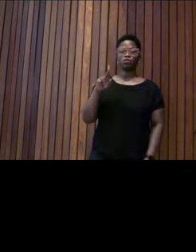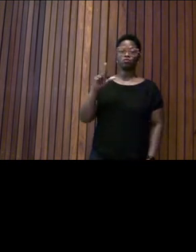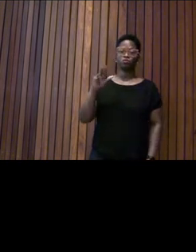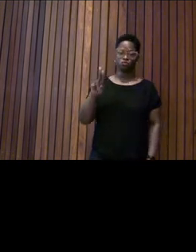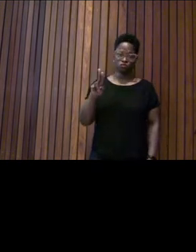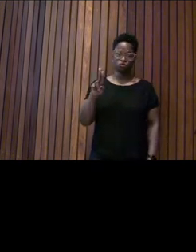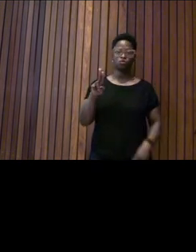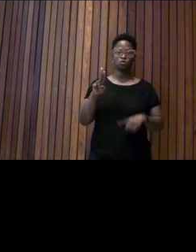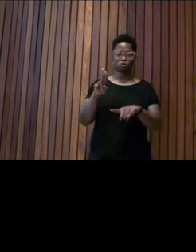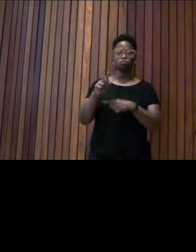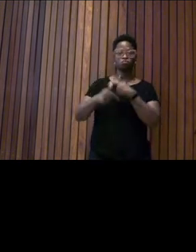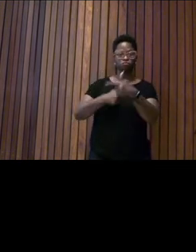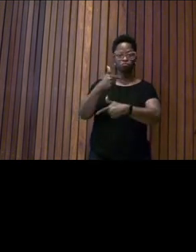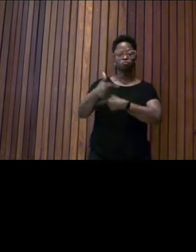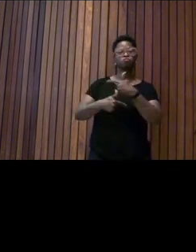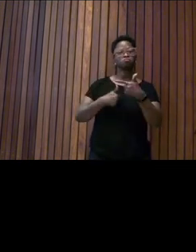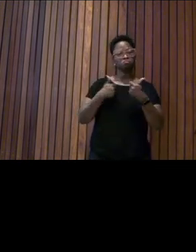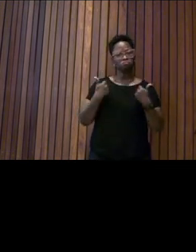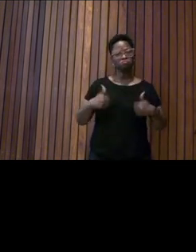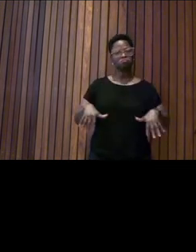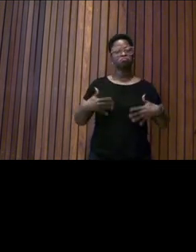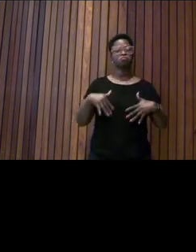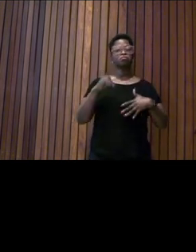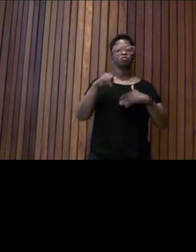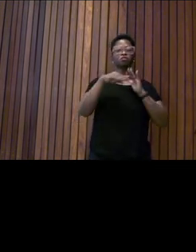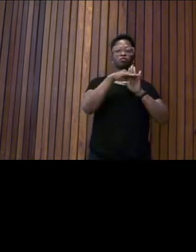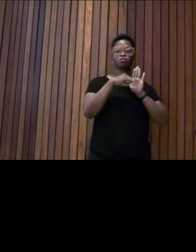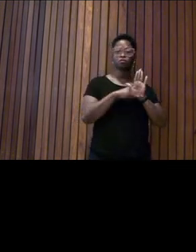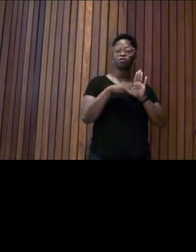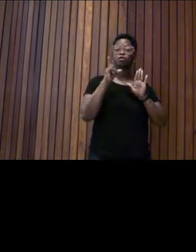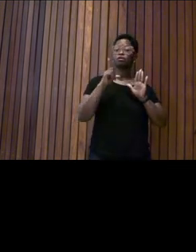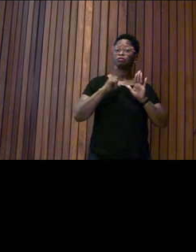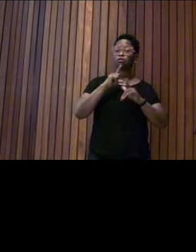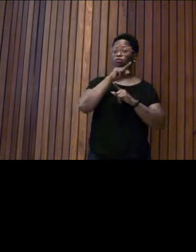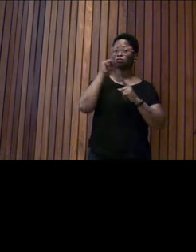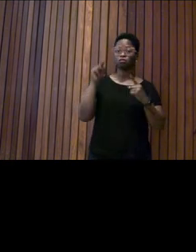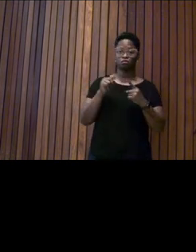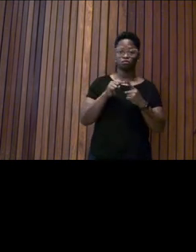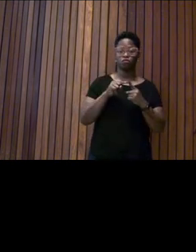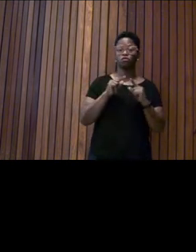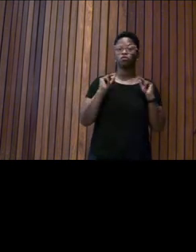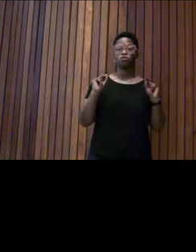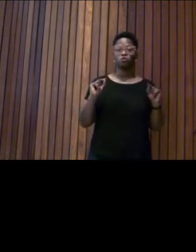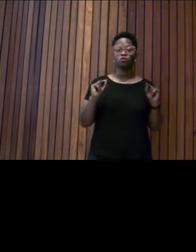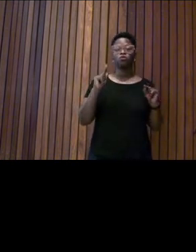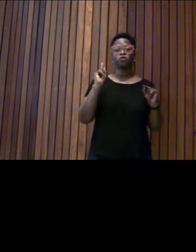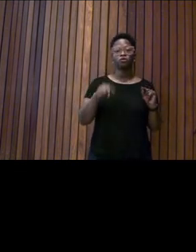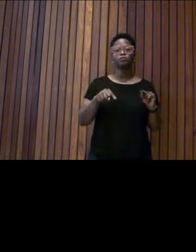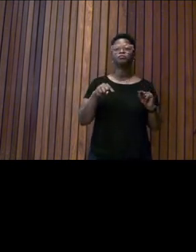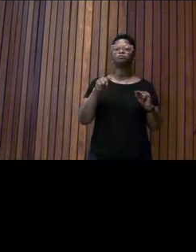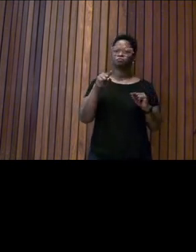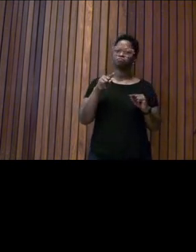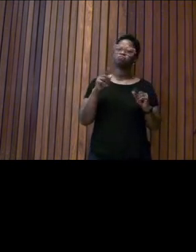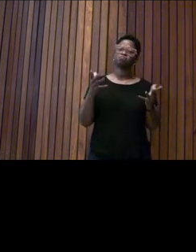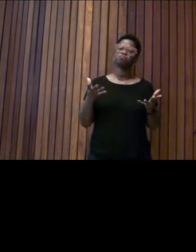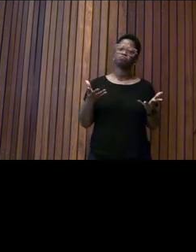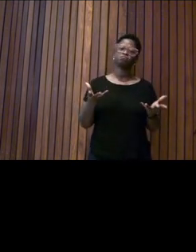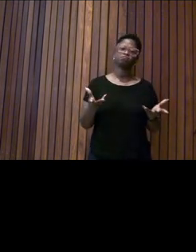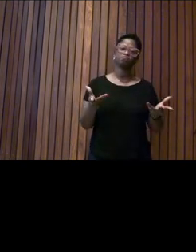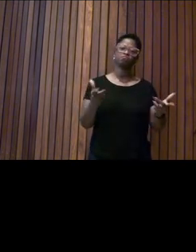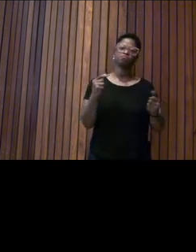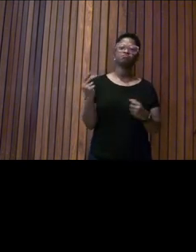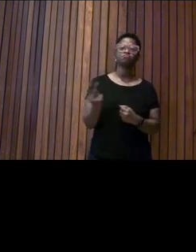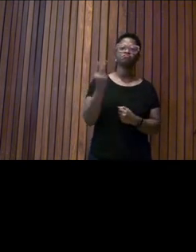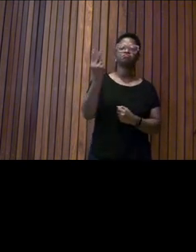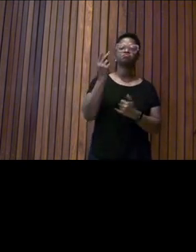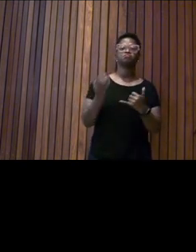que vem conduzido também muito bem. É um programa que tem como objetivo, né, algo que é muito precioso para a valorização